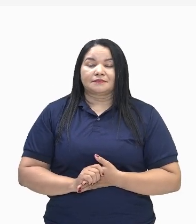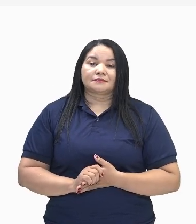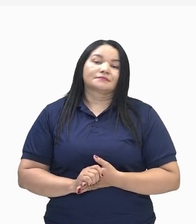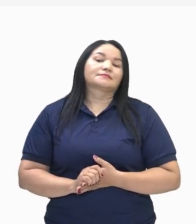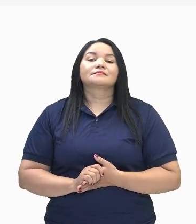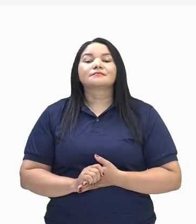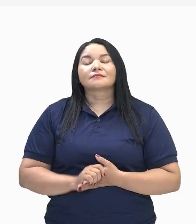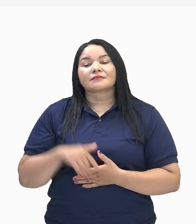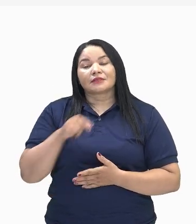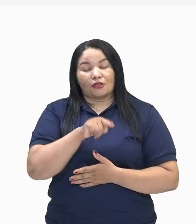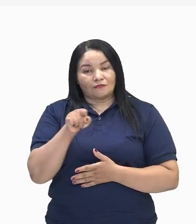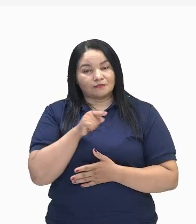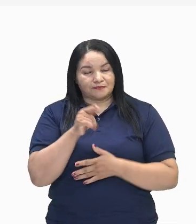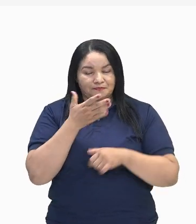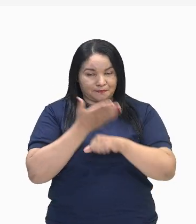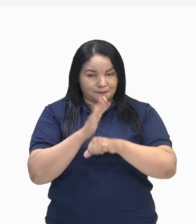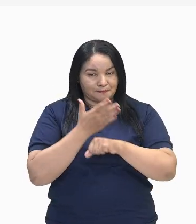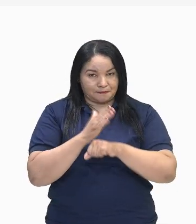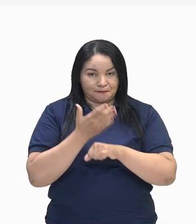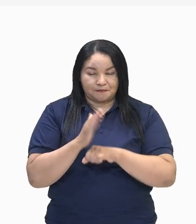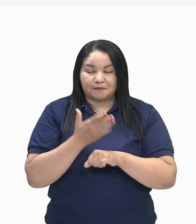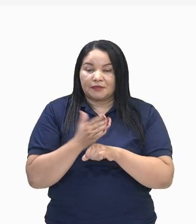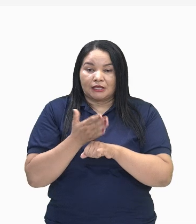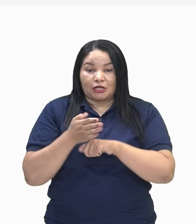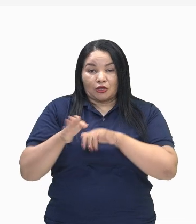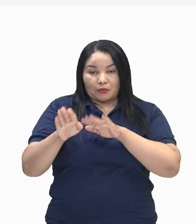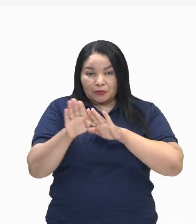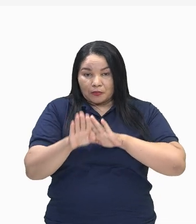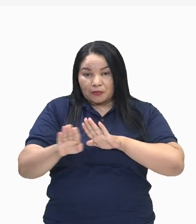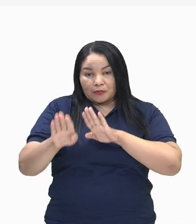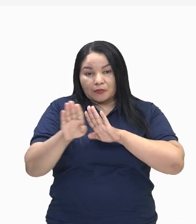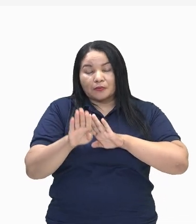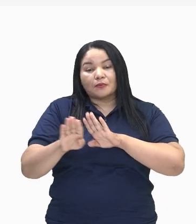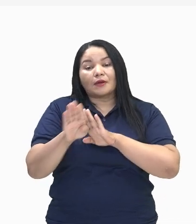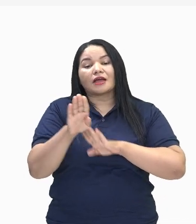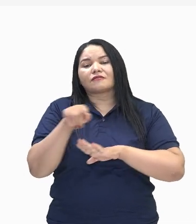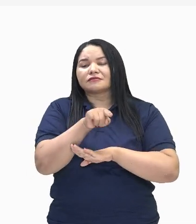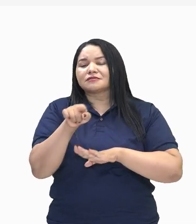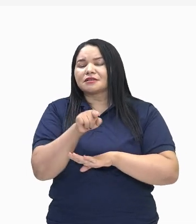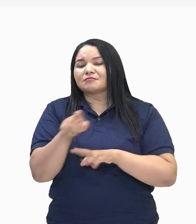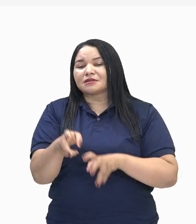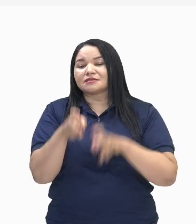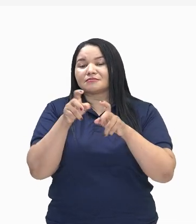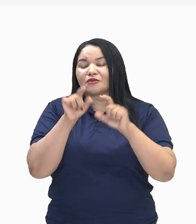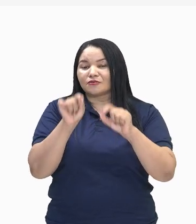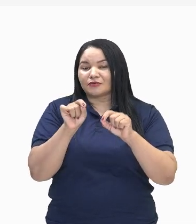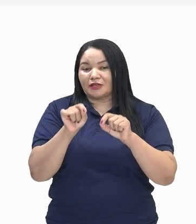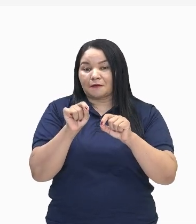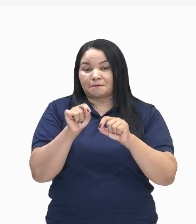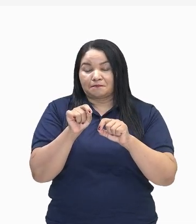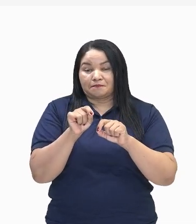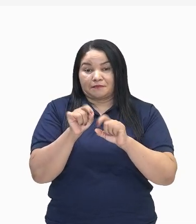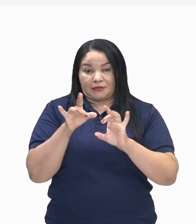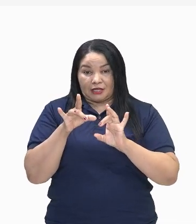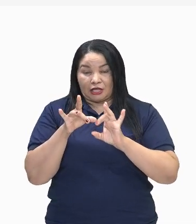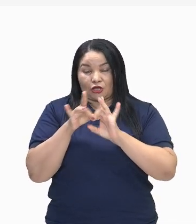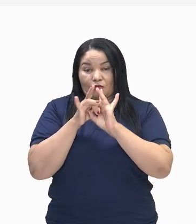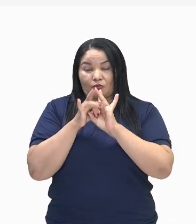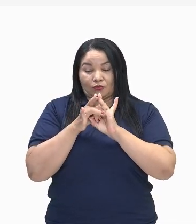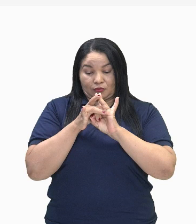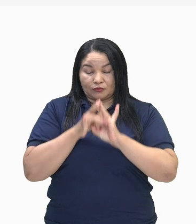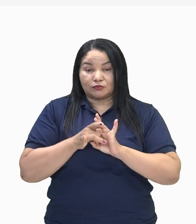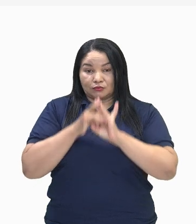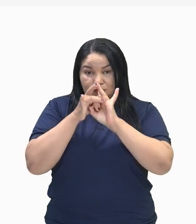você pratica, né, o Kung Fu, você vai perceber uma melhora da conexão entre o